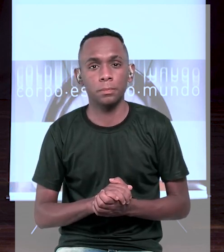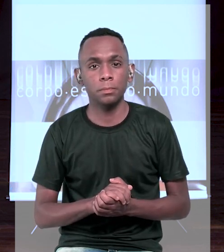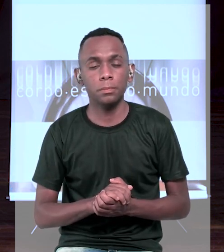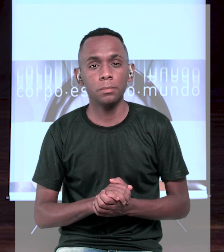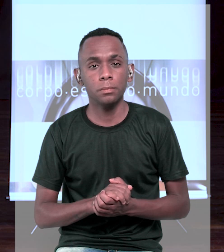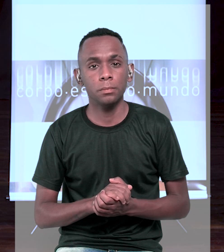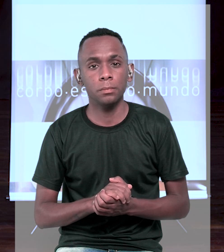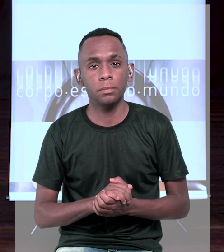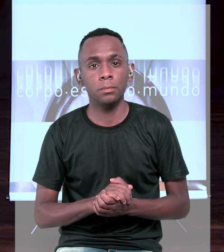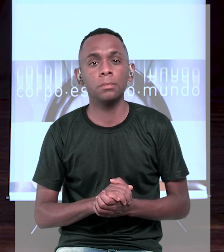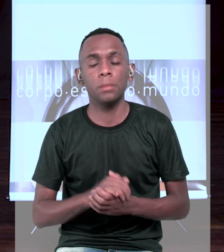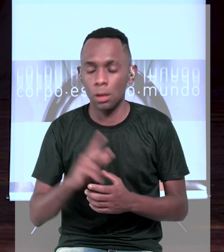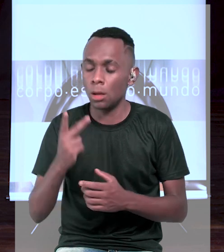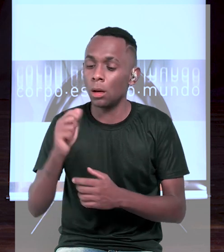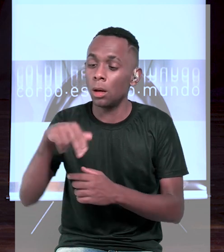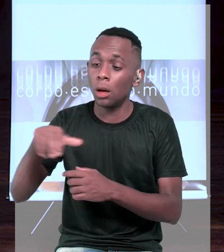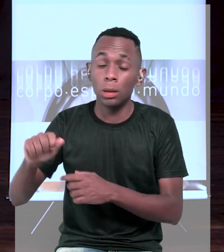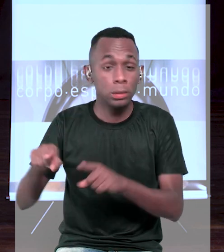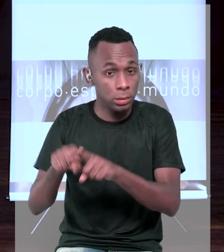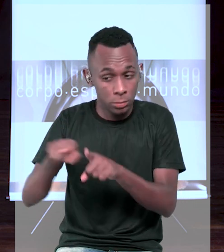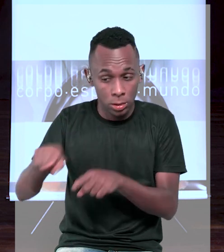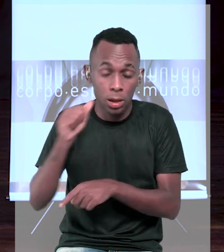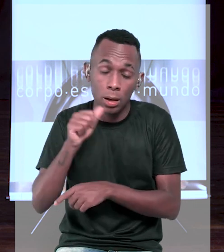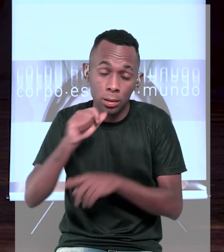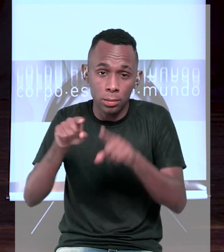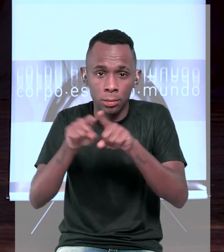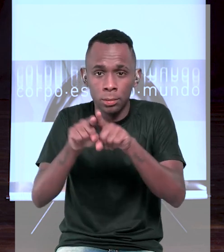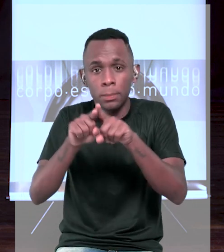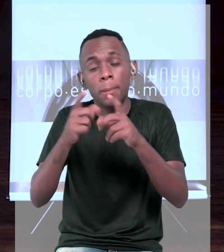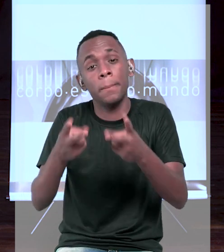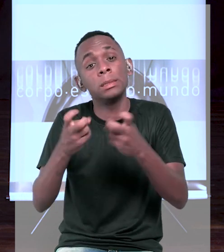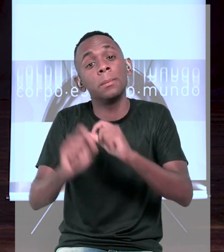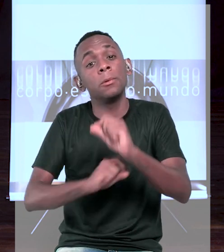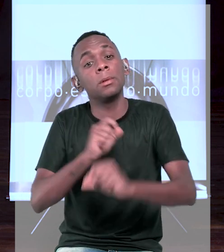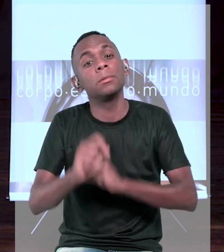Hannah Arendt também vê uma constituição